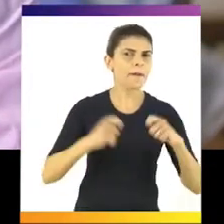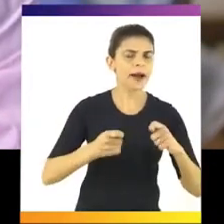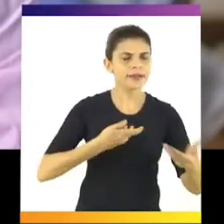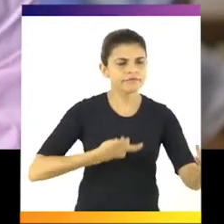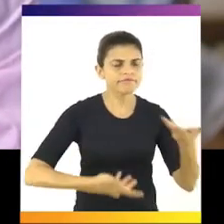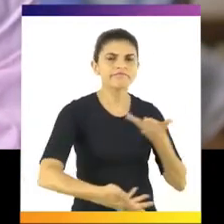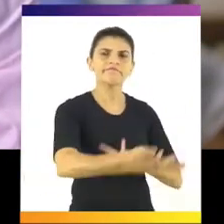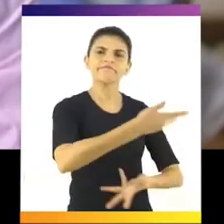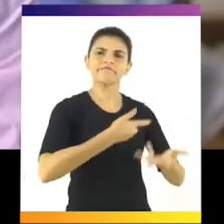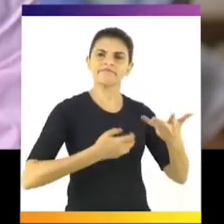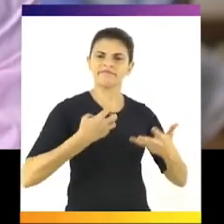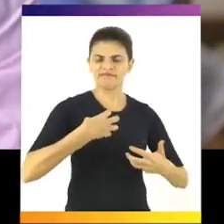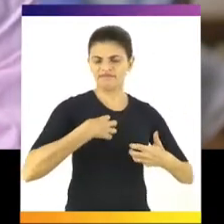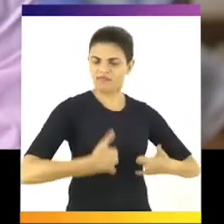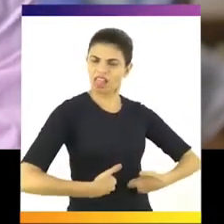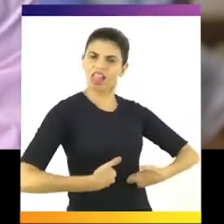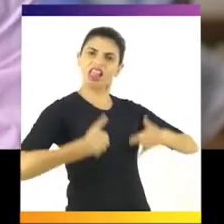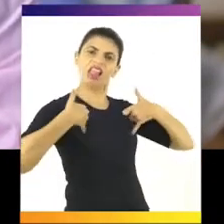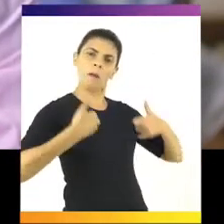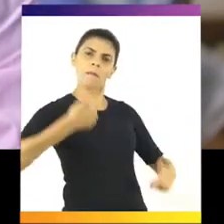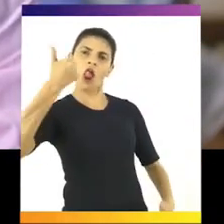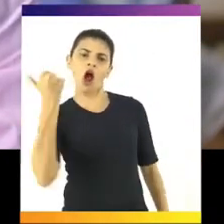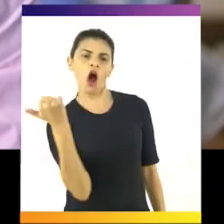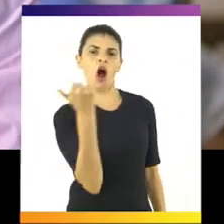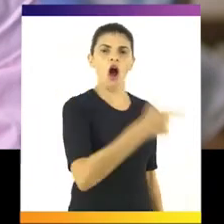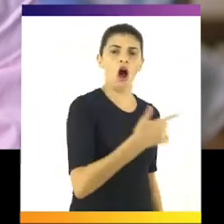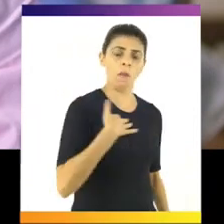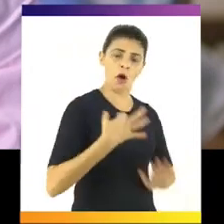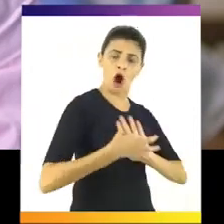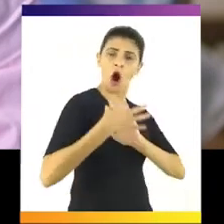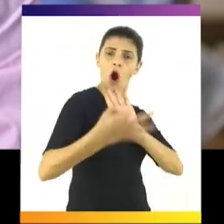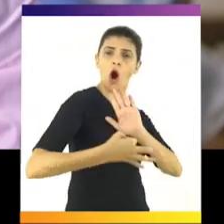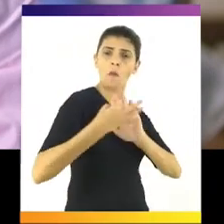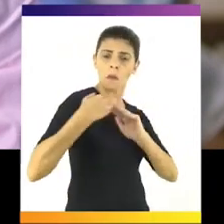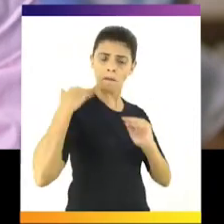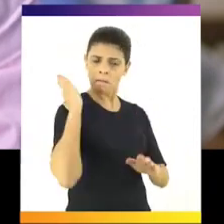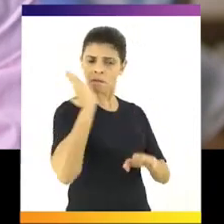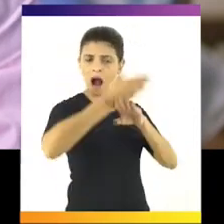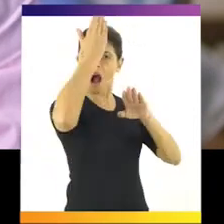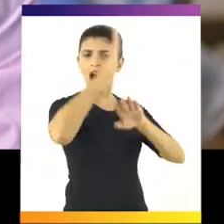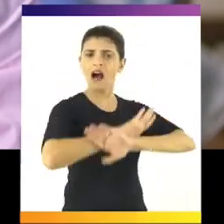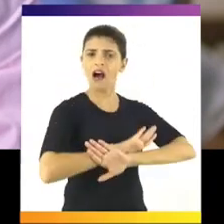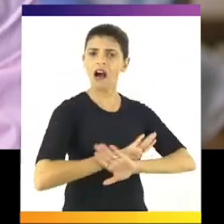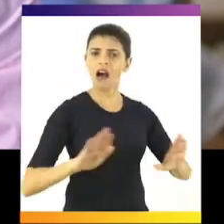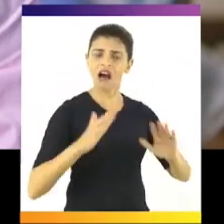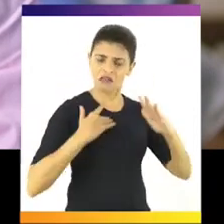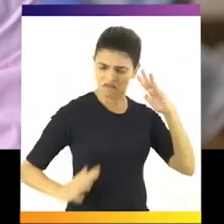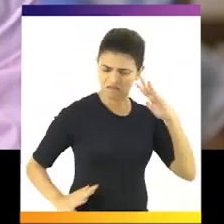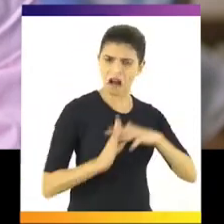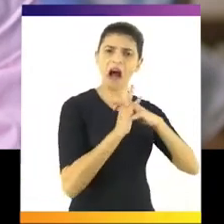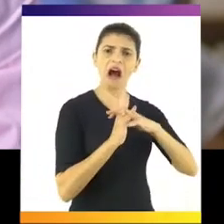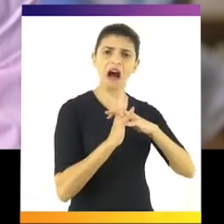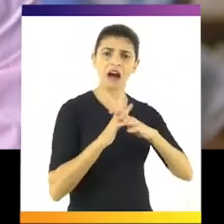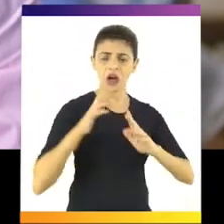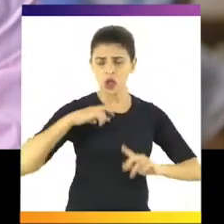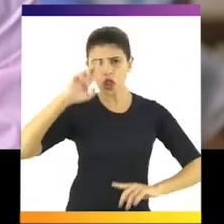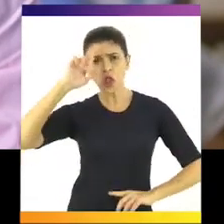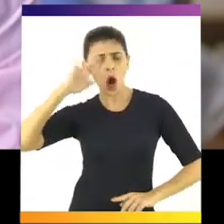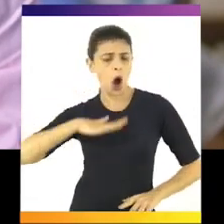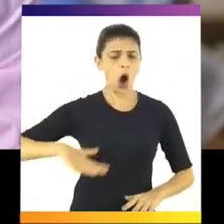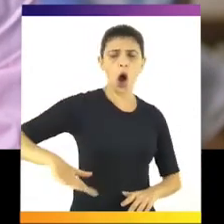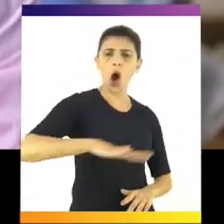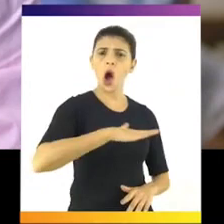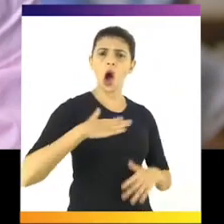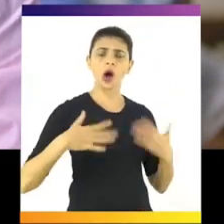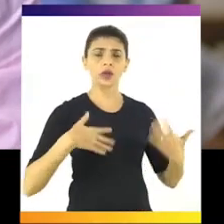outro, de não se achar melhor que o outro, de não achar que a opinião dele é a suprema, de não ser o dono